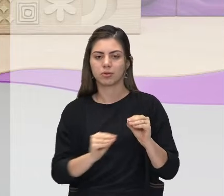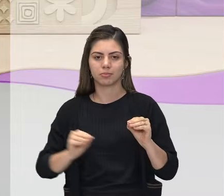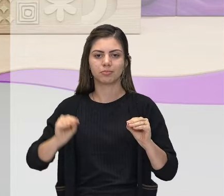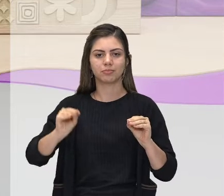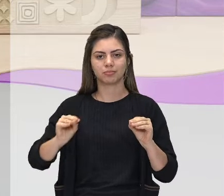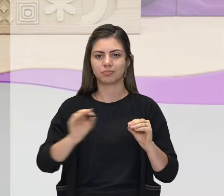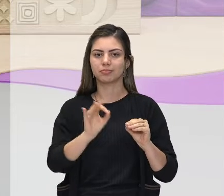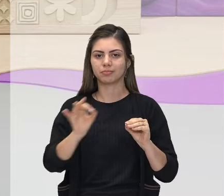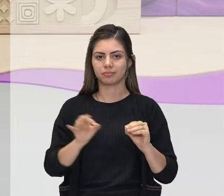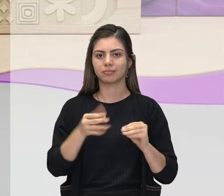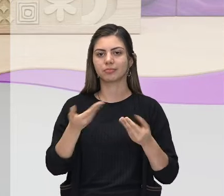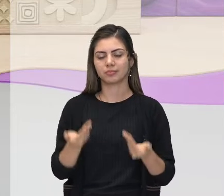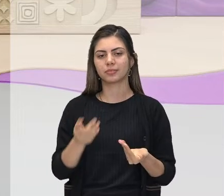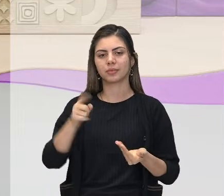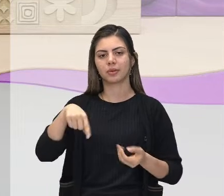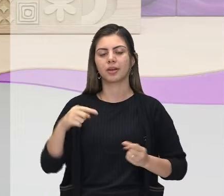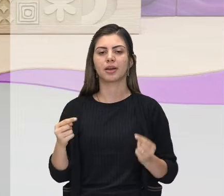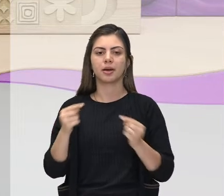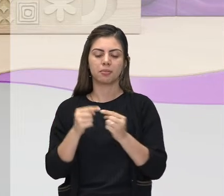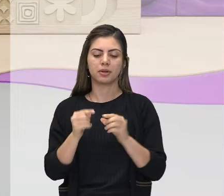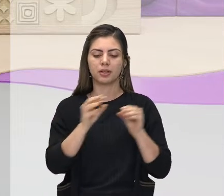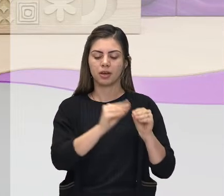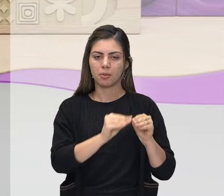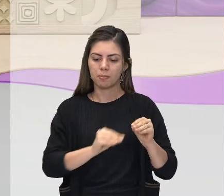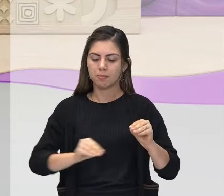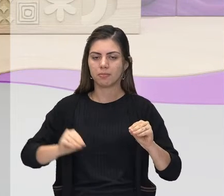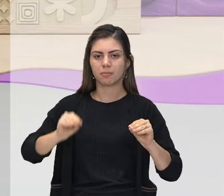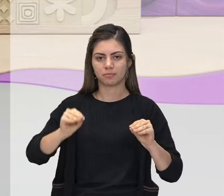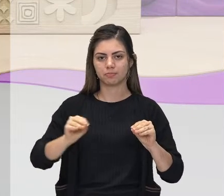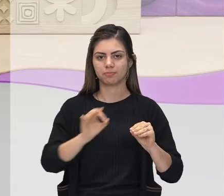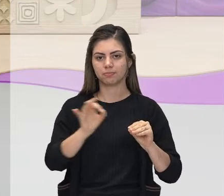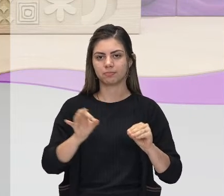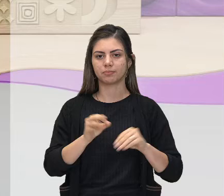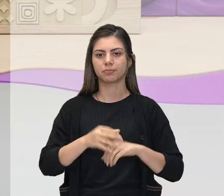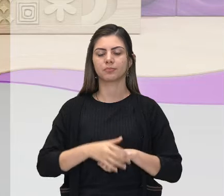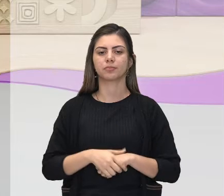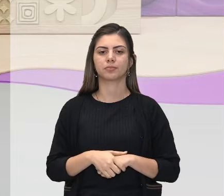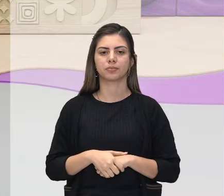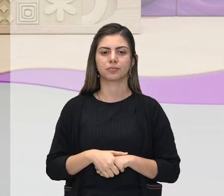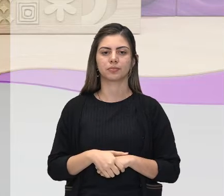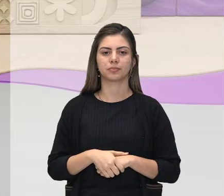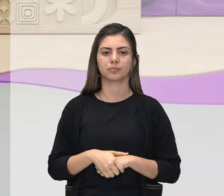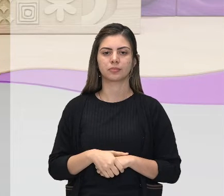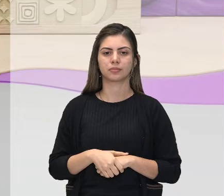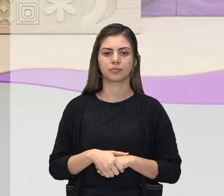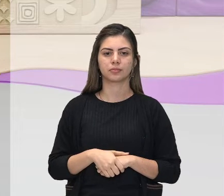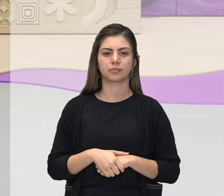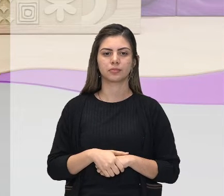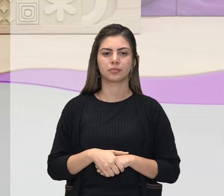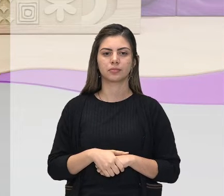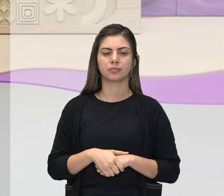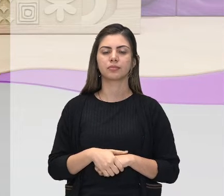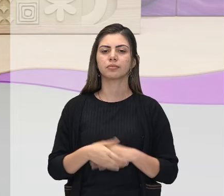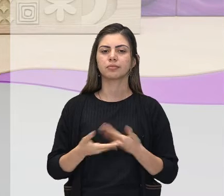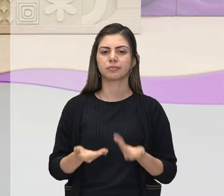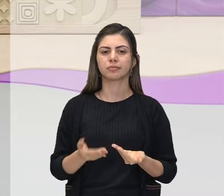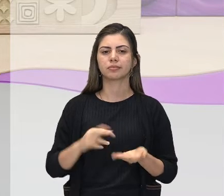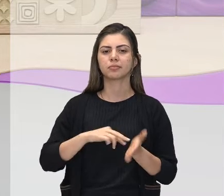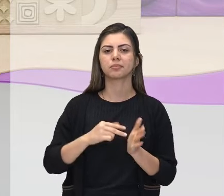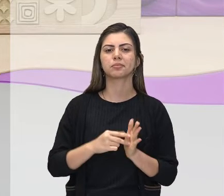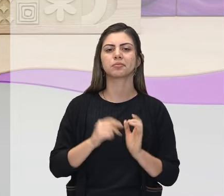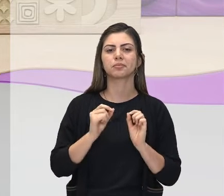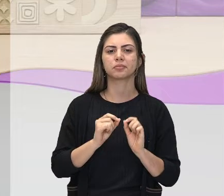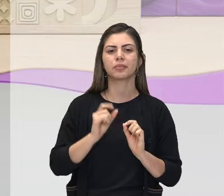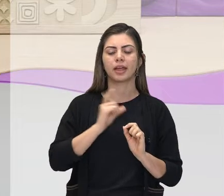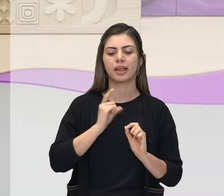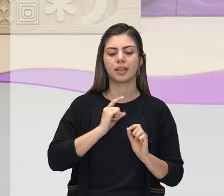translação, transladou-se, né, mudou-se de local, né? Foi movimentado, foi para